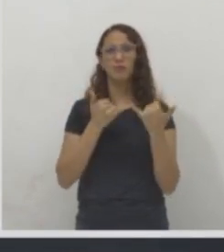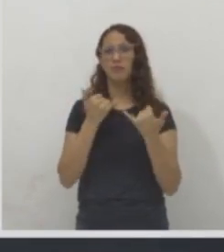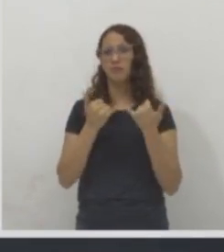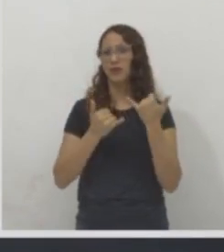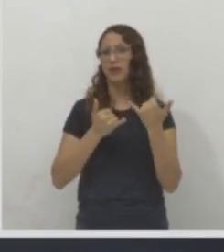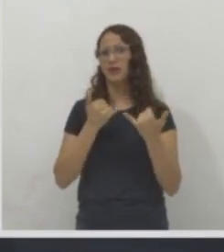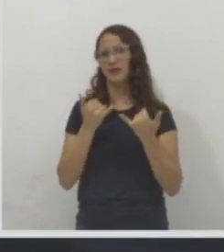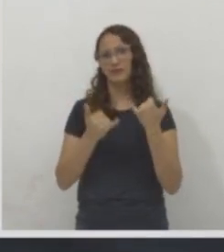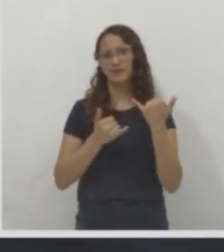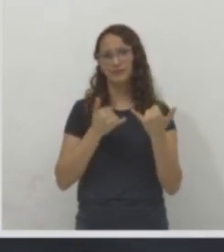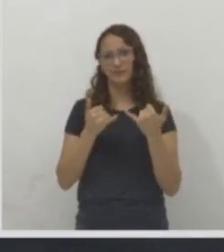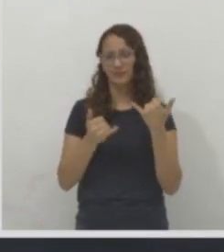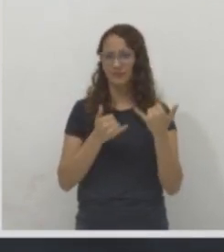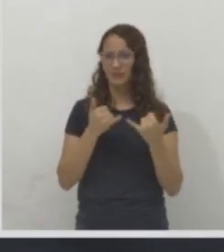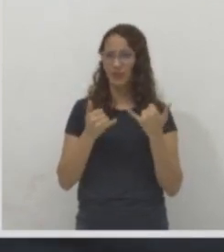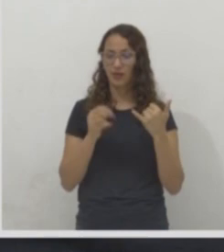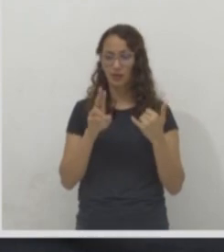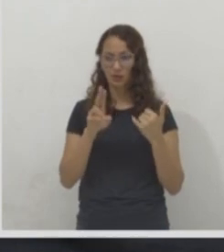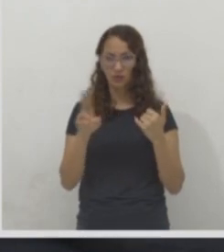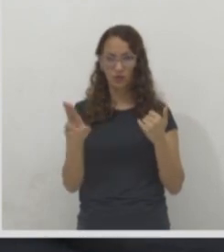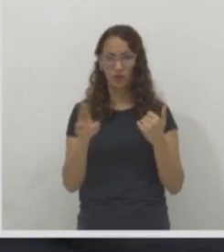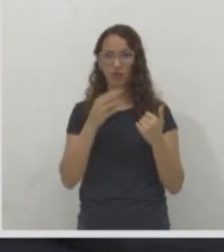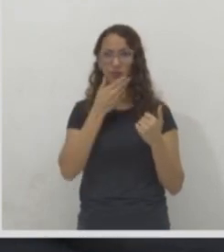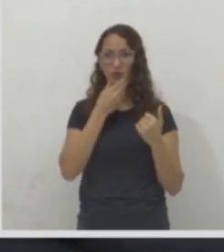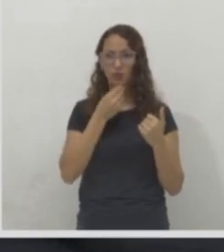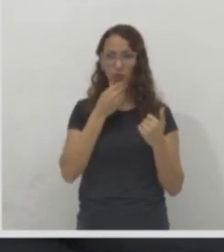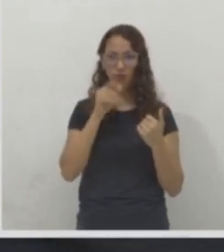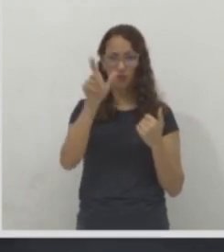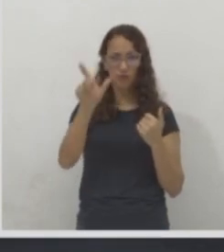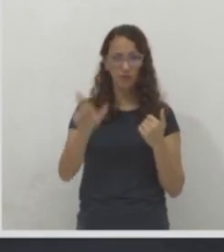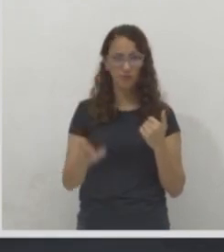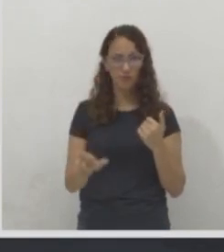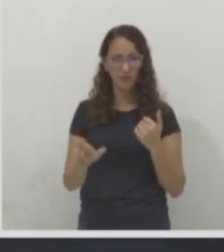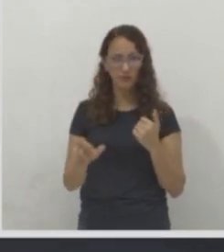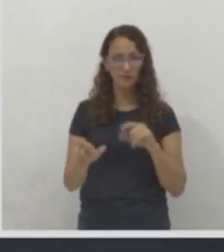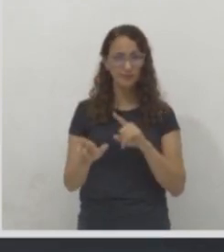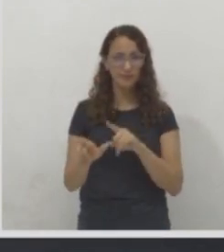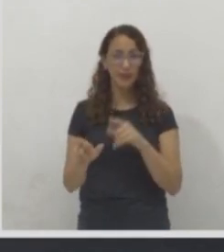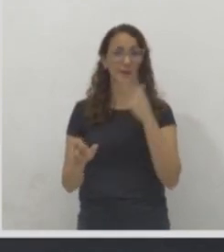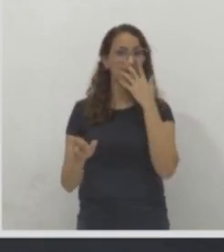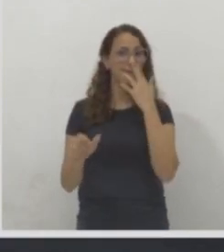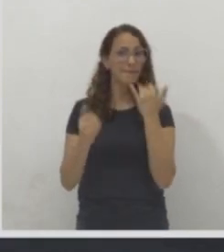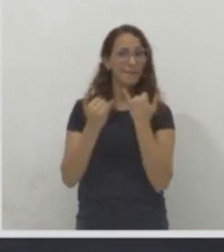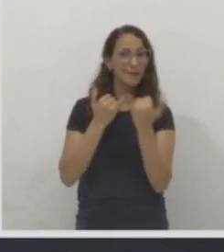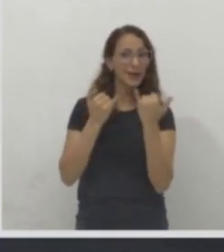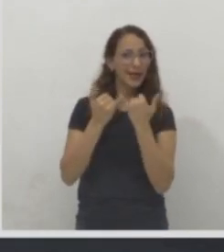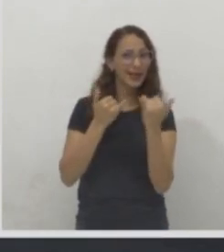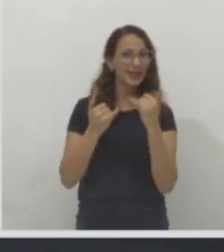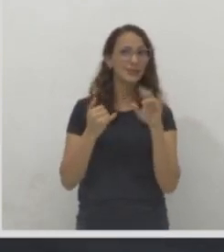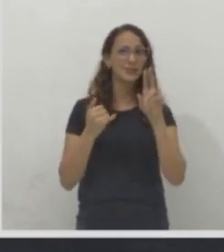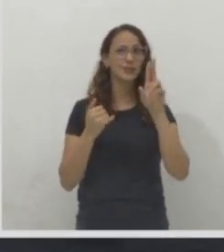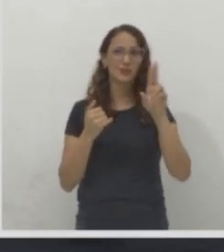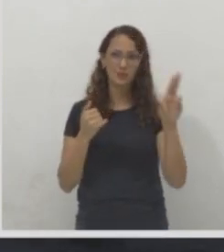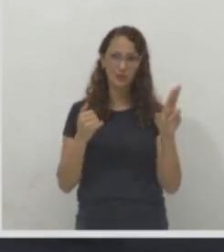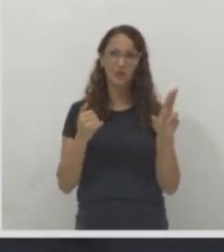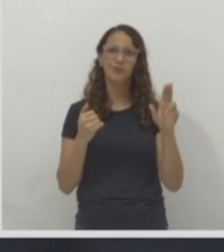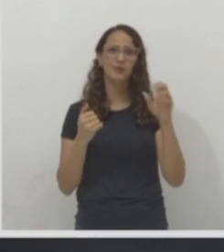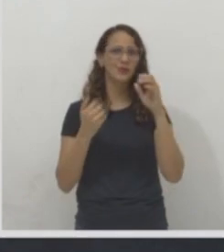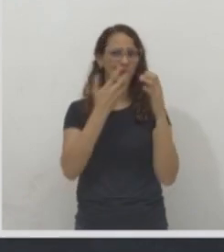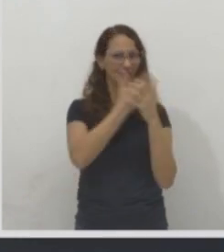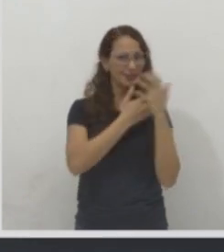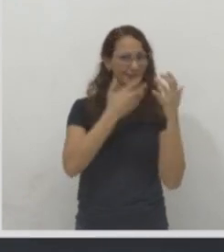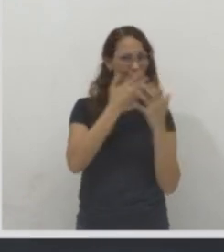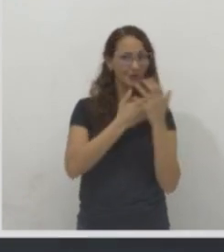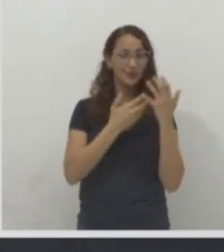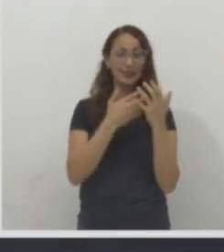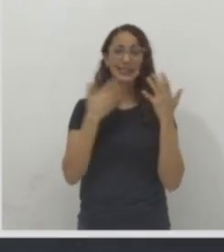esses elementos, com o nome do sequestrador, certo? E, ao mesmo tempo, apresentar a notícia. Qual foi a notícia?